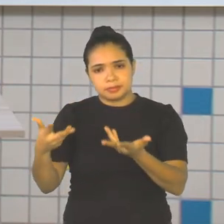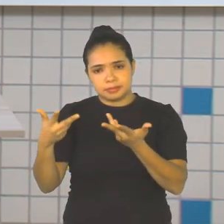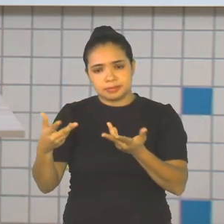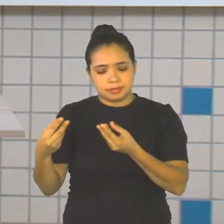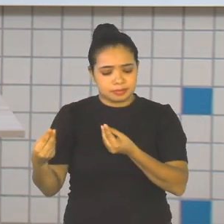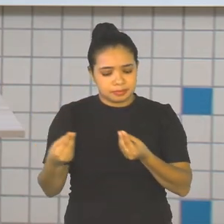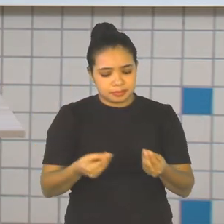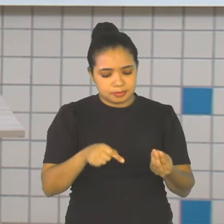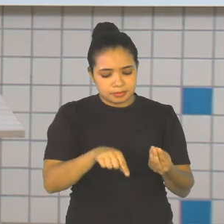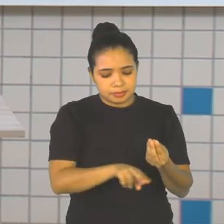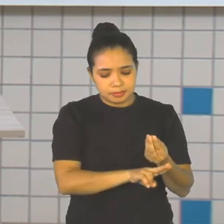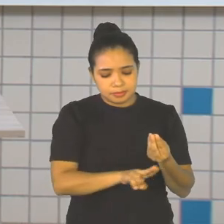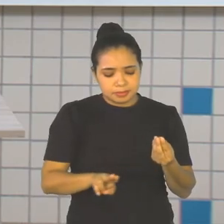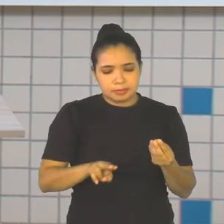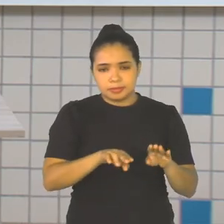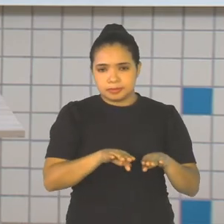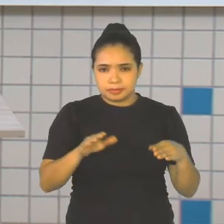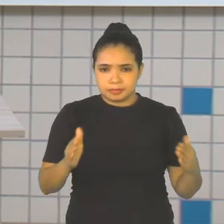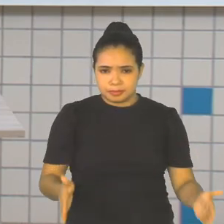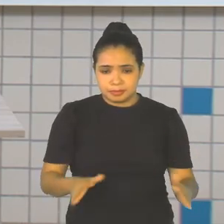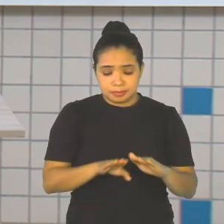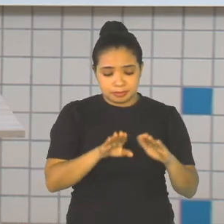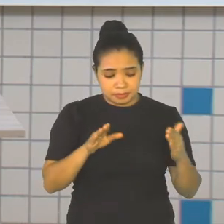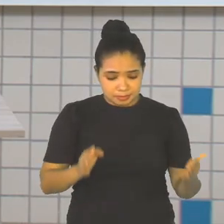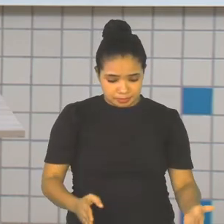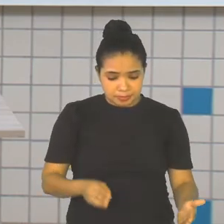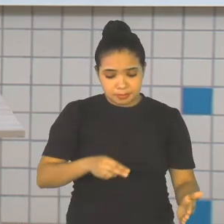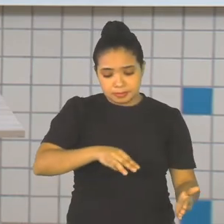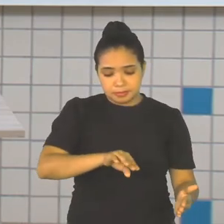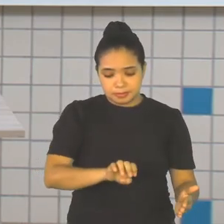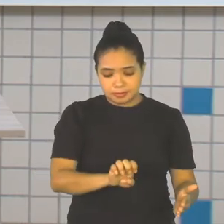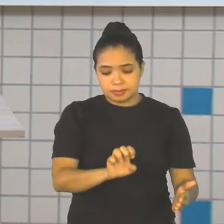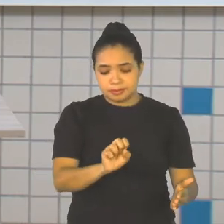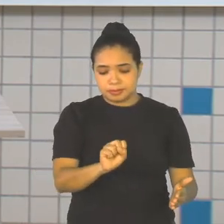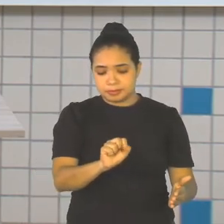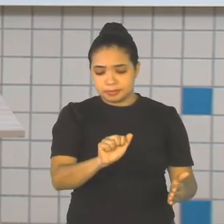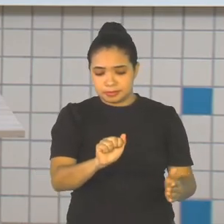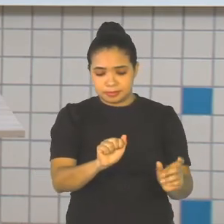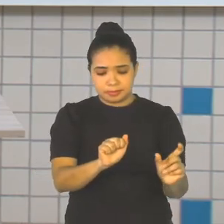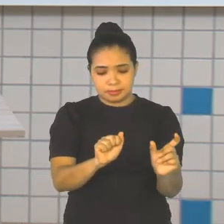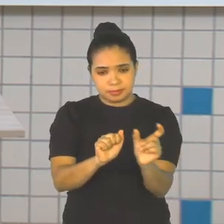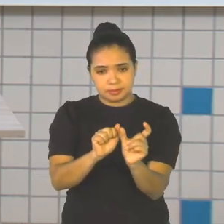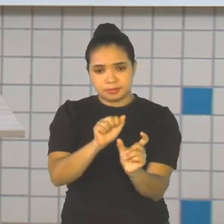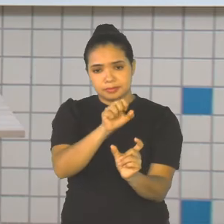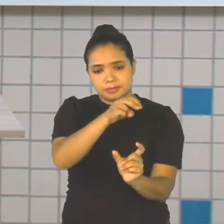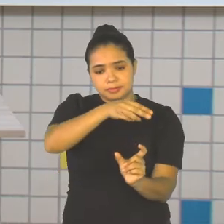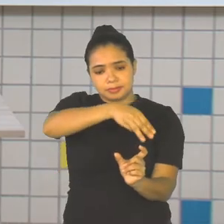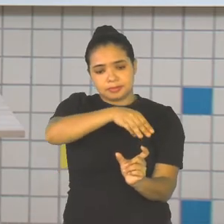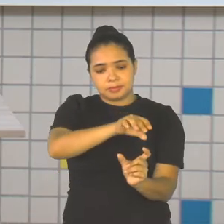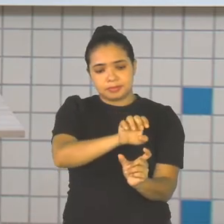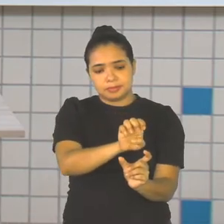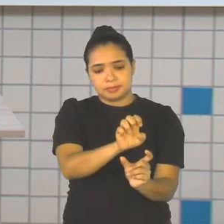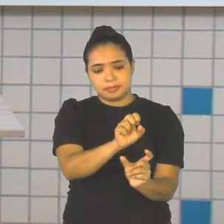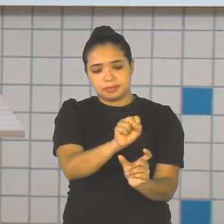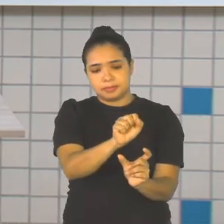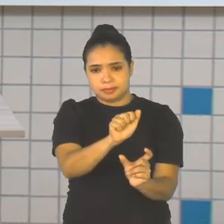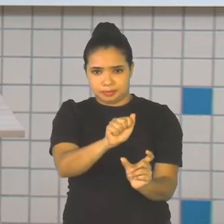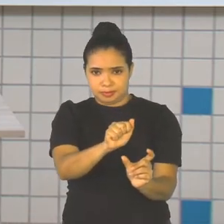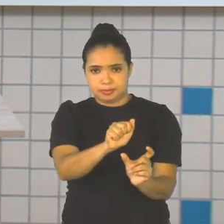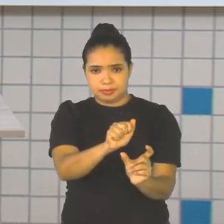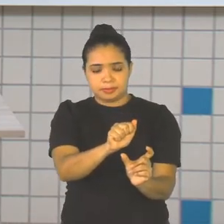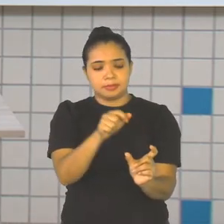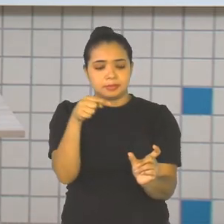Então, a palavra clara é um adjetivo. Então, com esse exemplo que eu estou dando para vocês